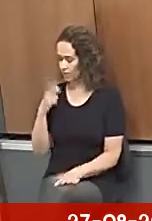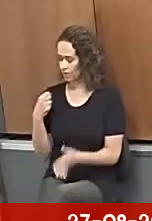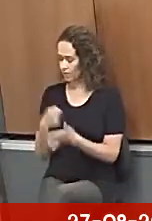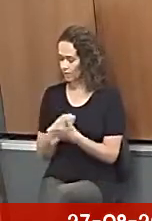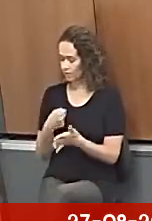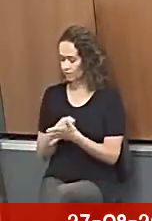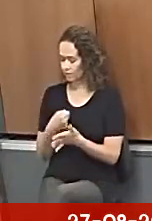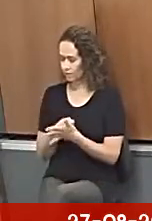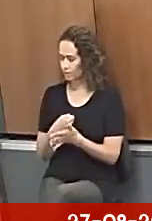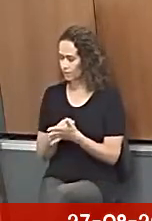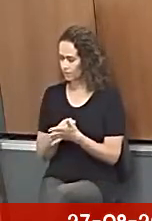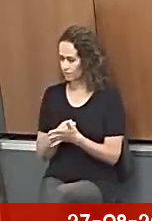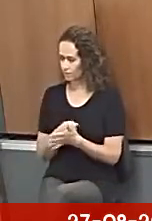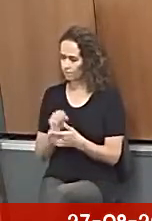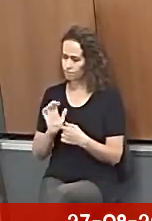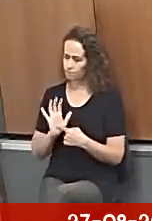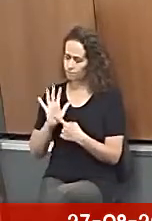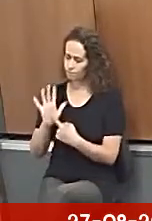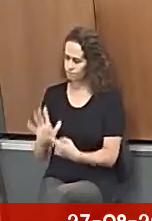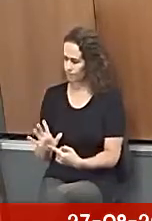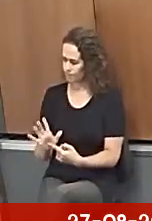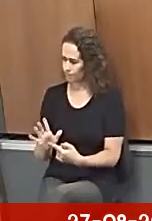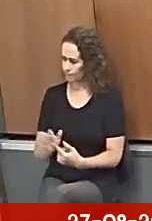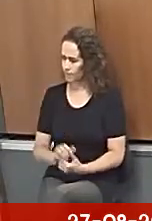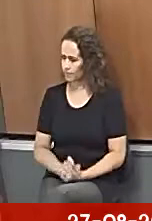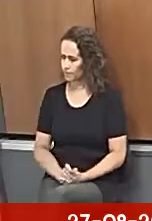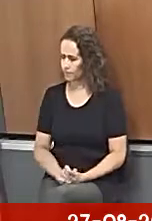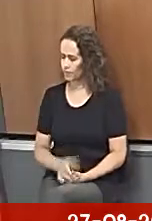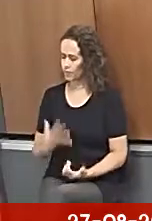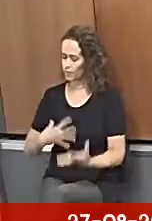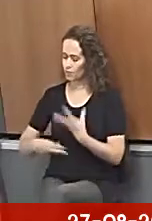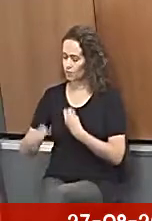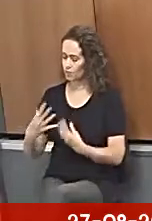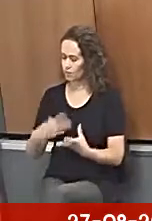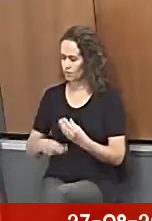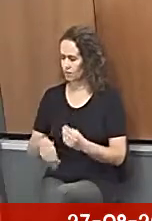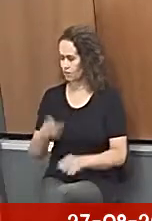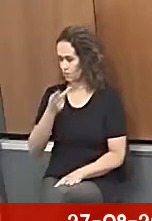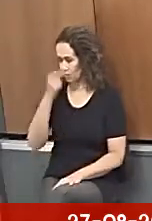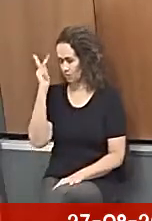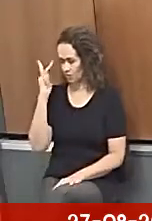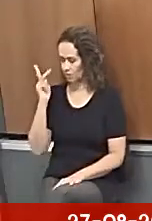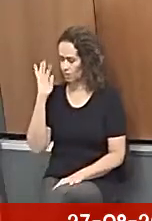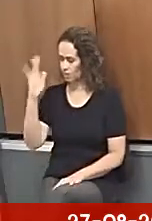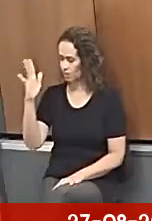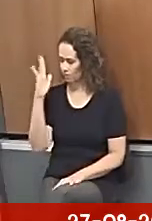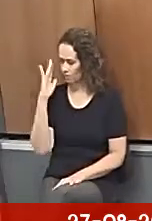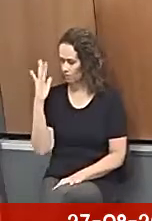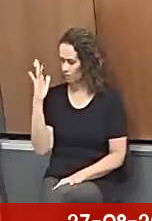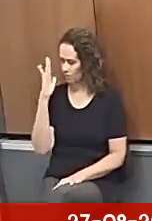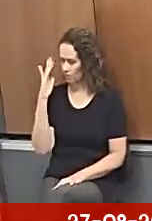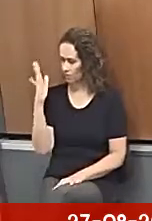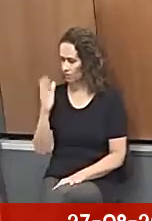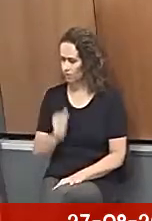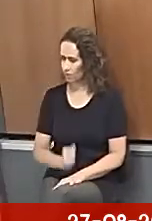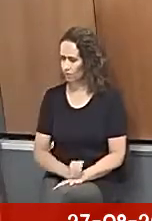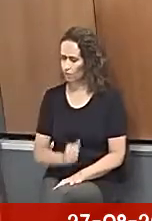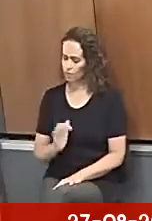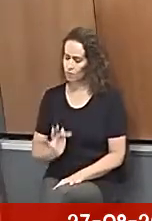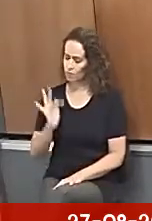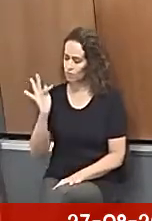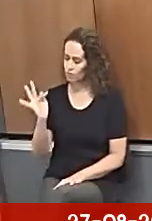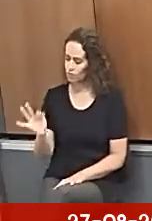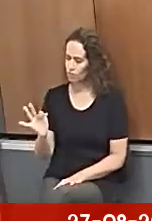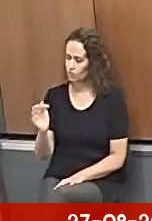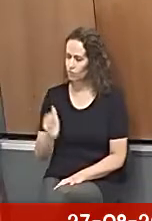símbolo de toda uma geração de pessoas que sonham em que o no dia em que nós